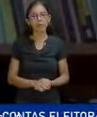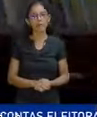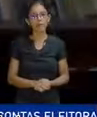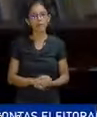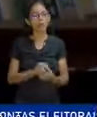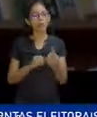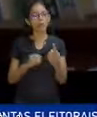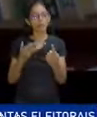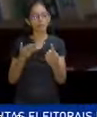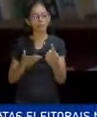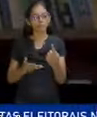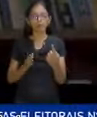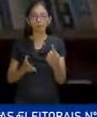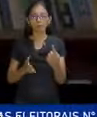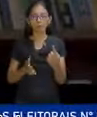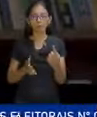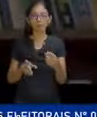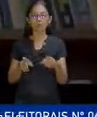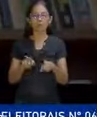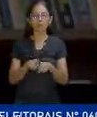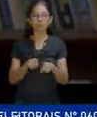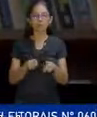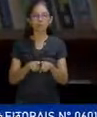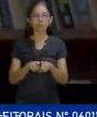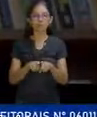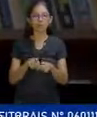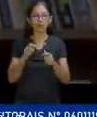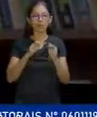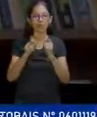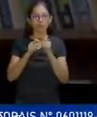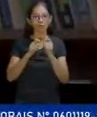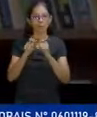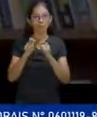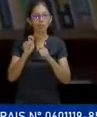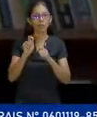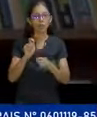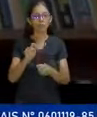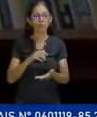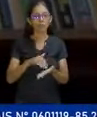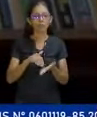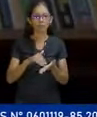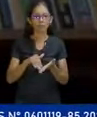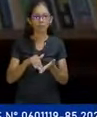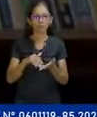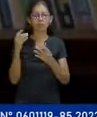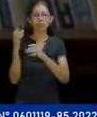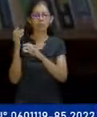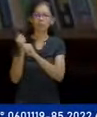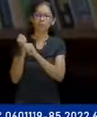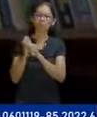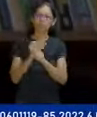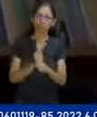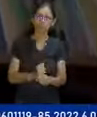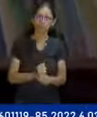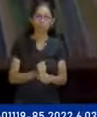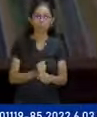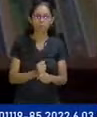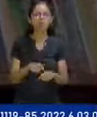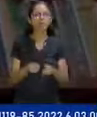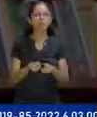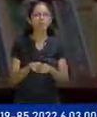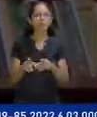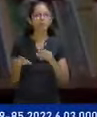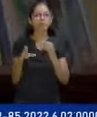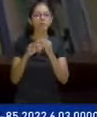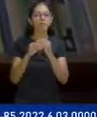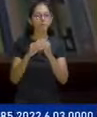e do escritório de contabilidade, que foi o escritório que fez a prestação de contas e registros. A